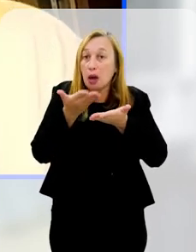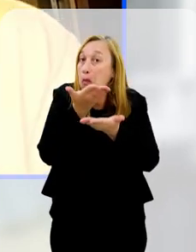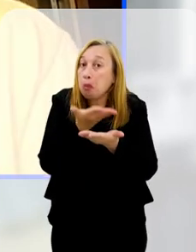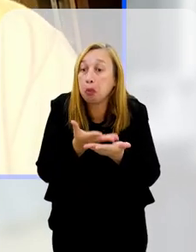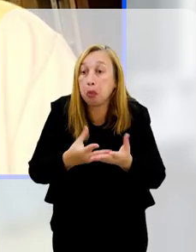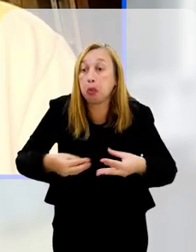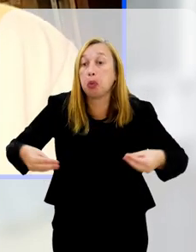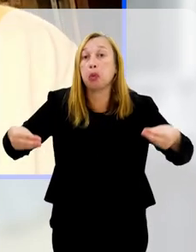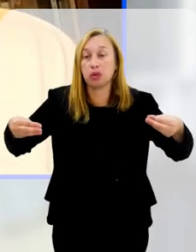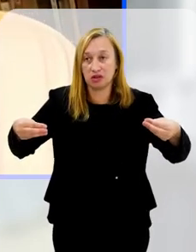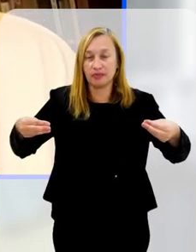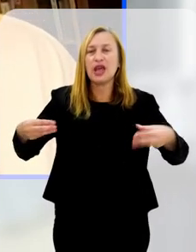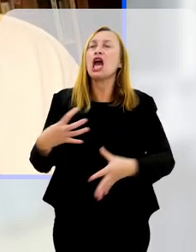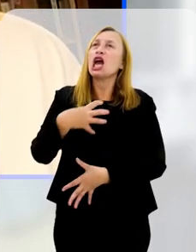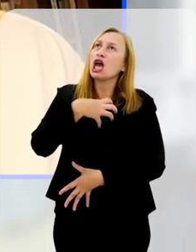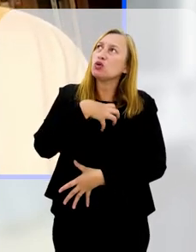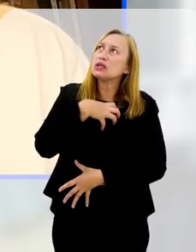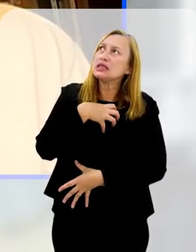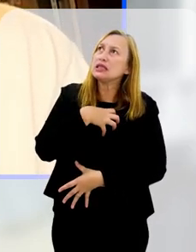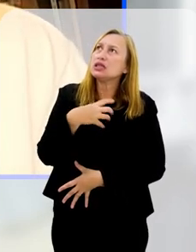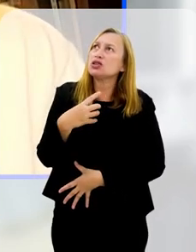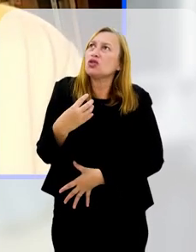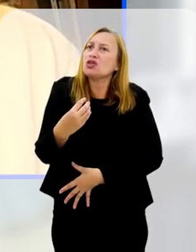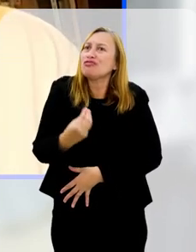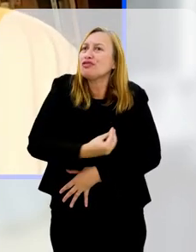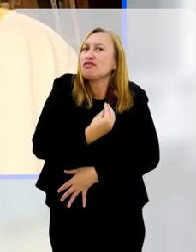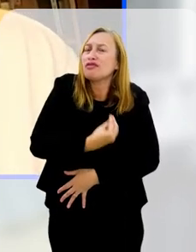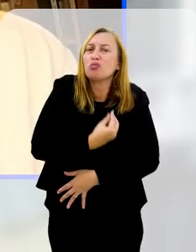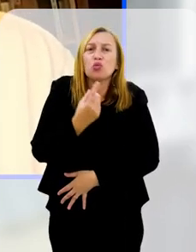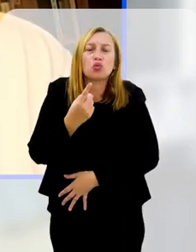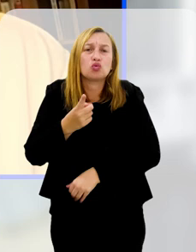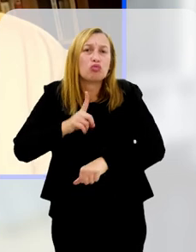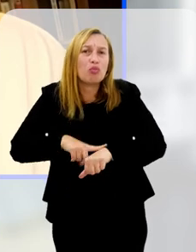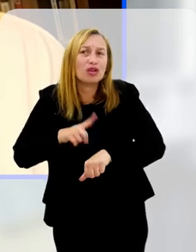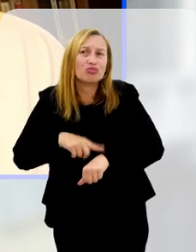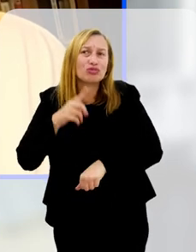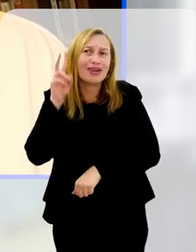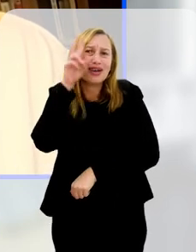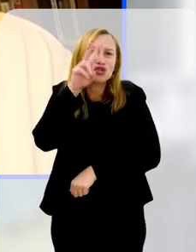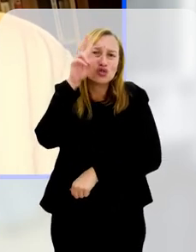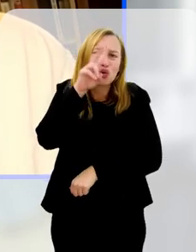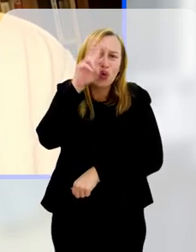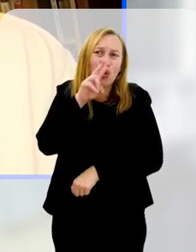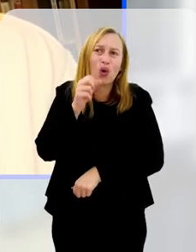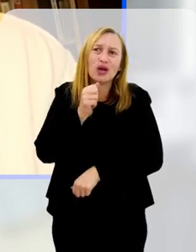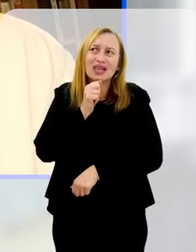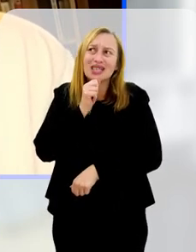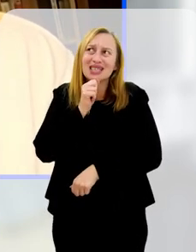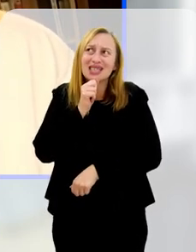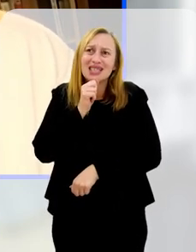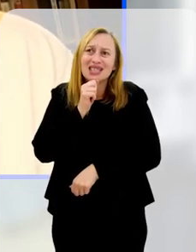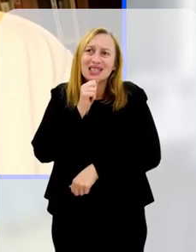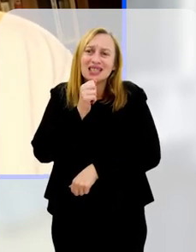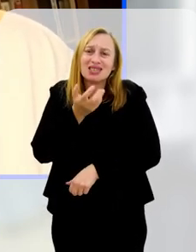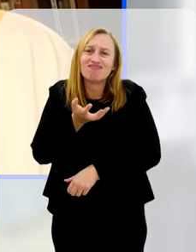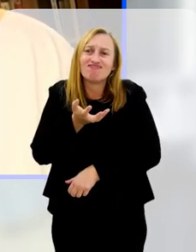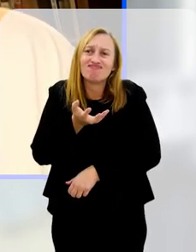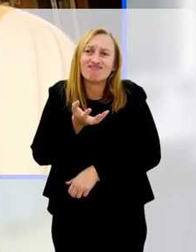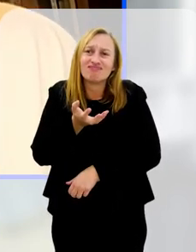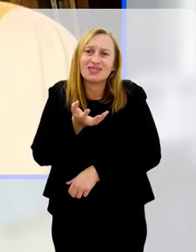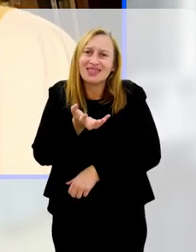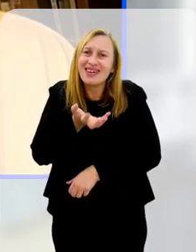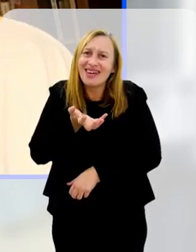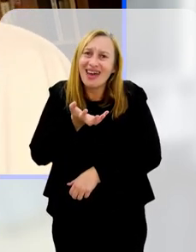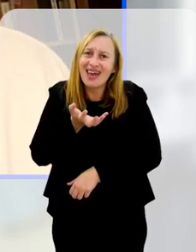espaço. E eu sinto que a gente vive um momento na história em que estão